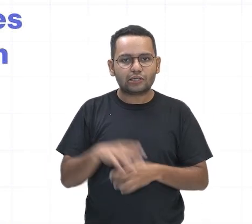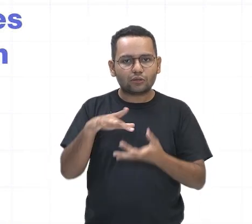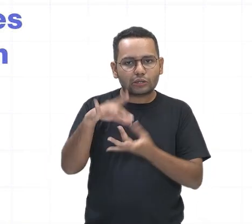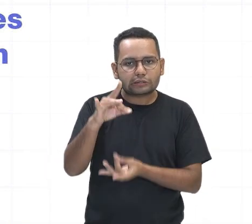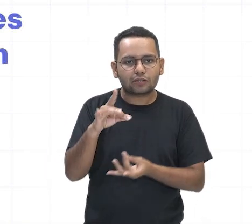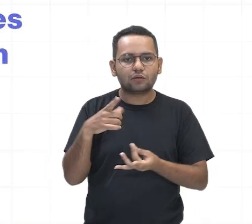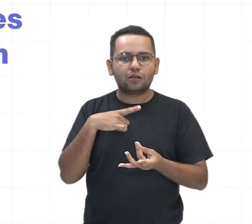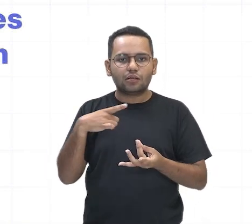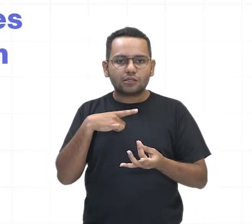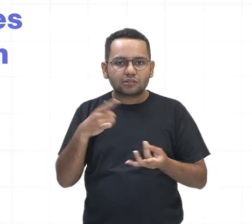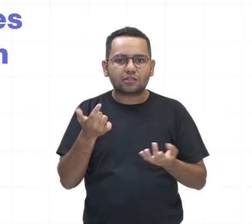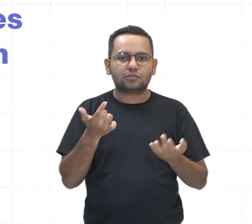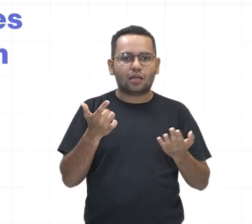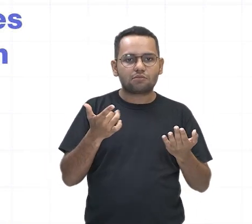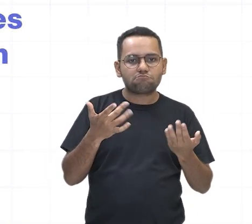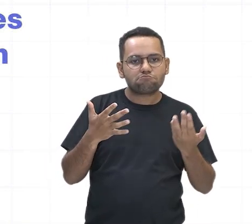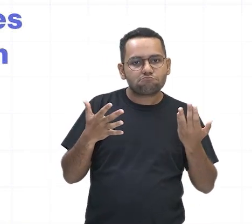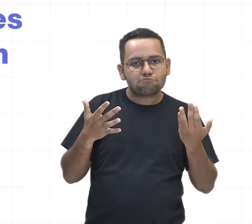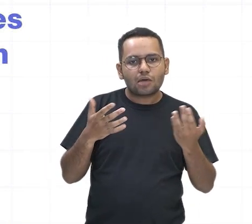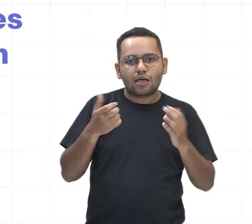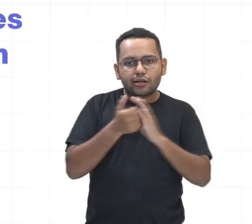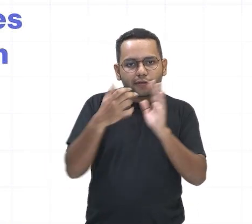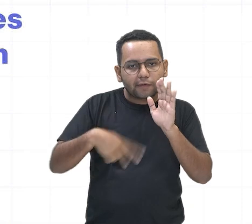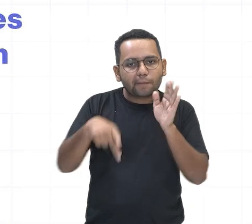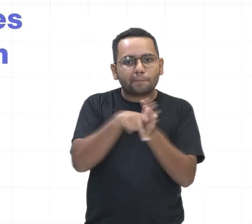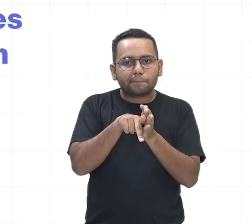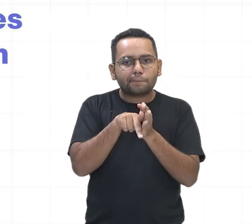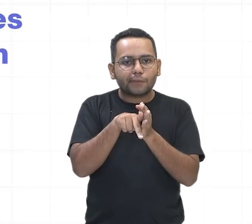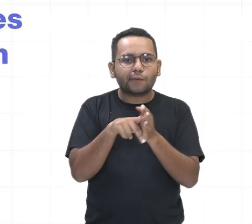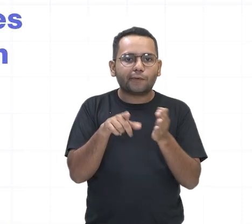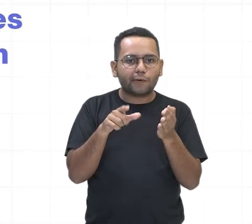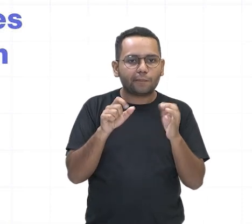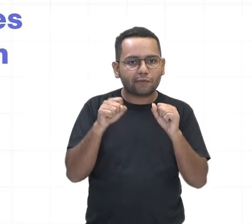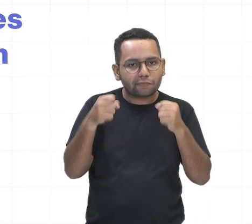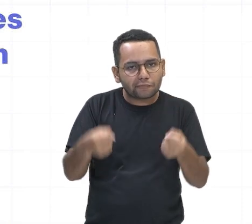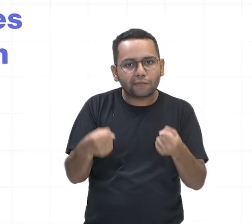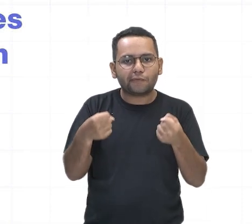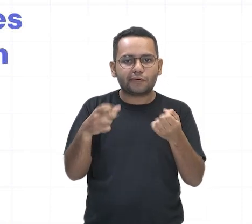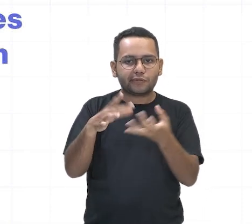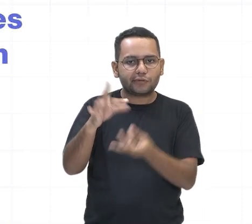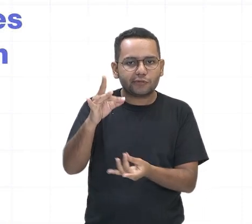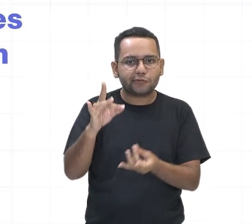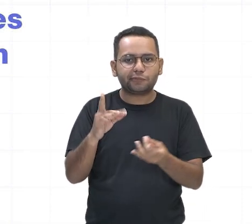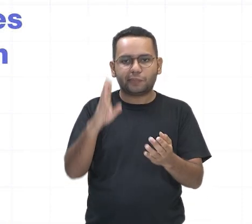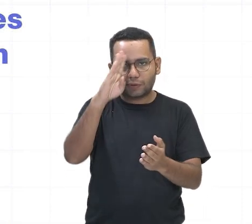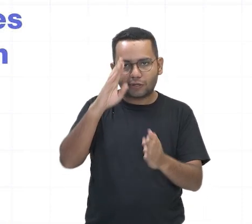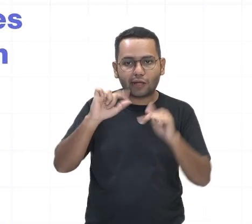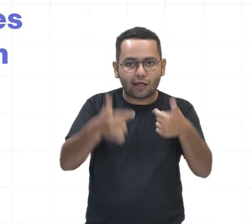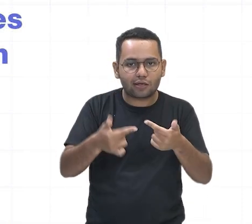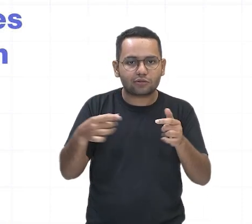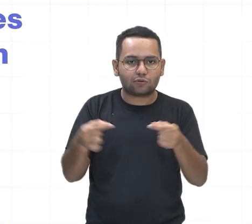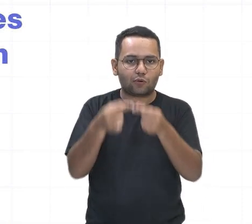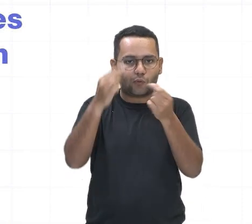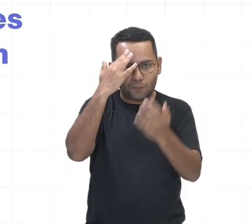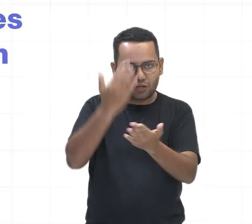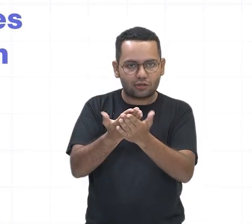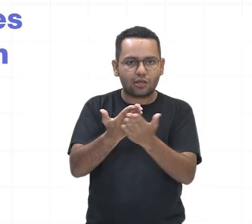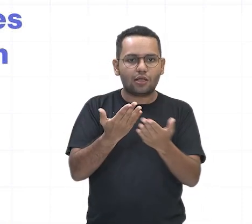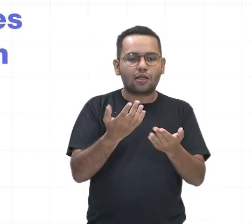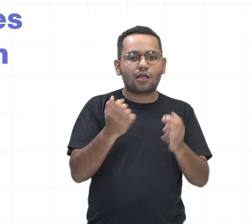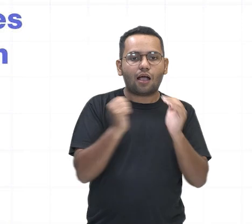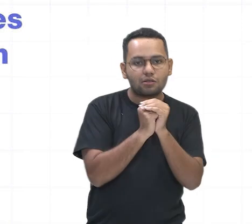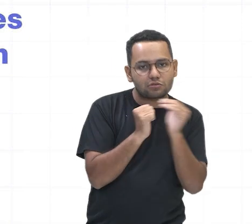esperança espiritual, em uma atitude de confiança, de oração ou meditação, em palavras e pelo silêncio, estamos